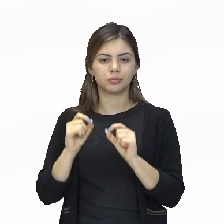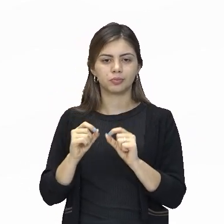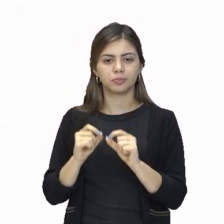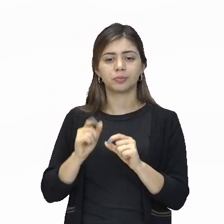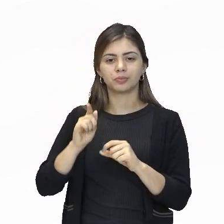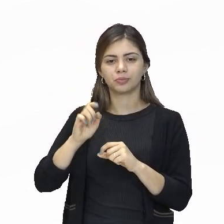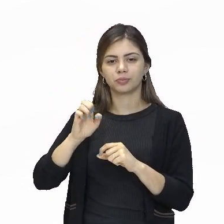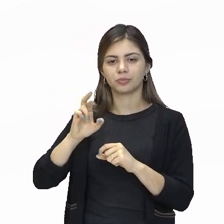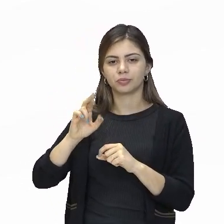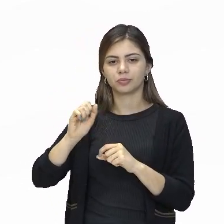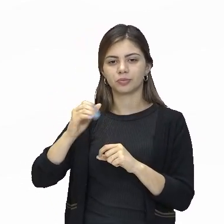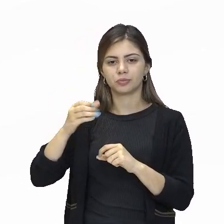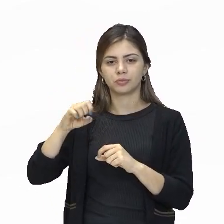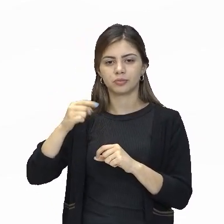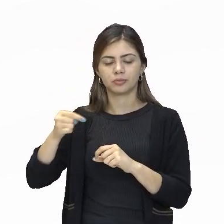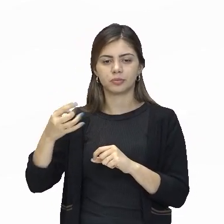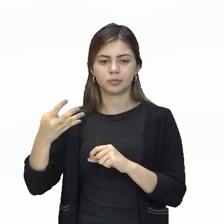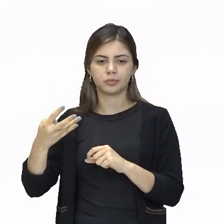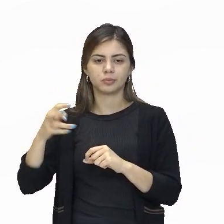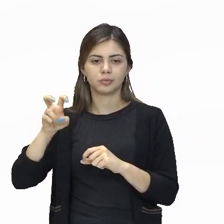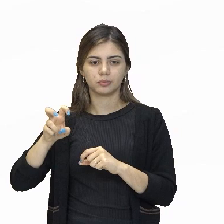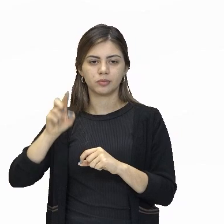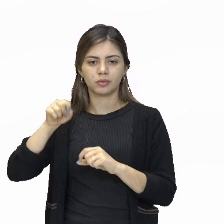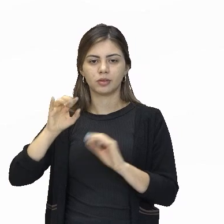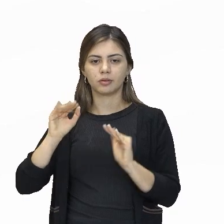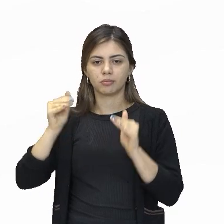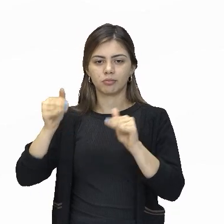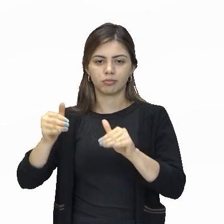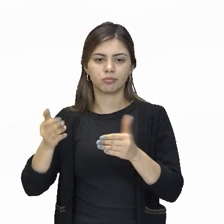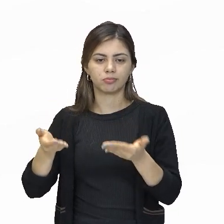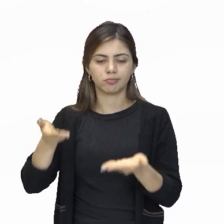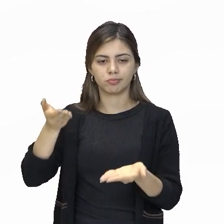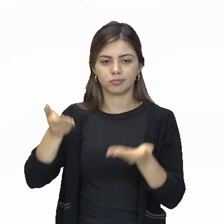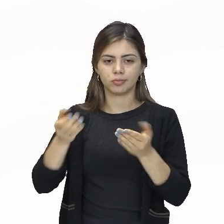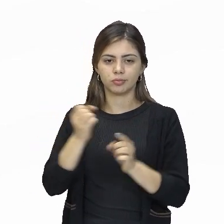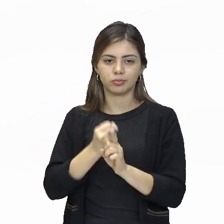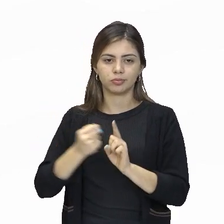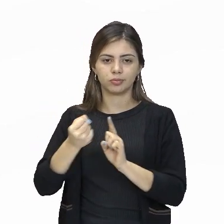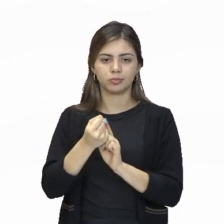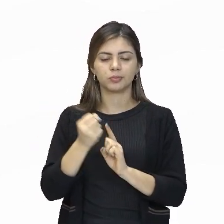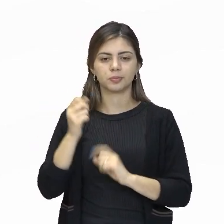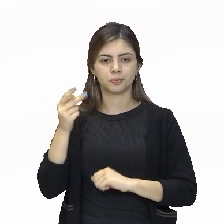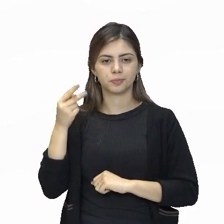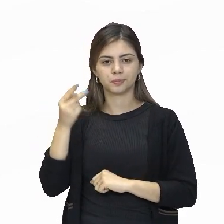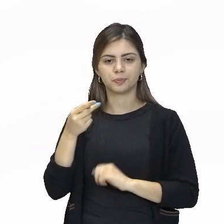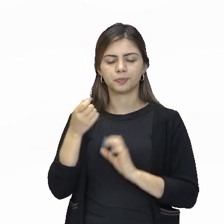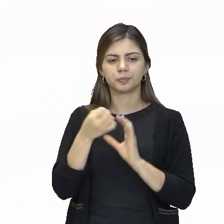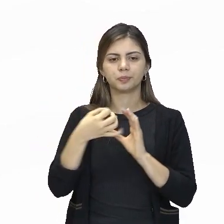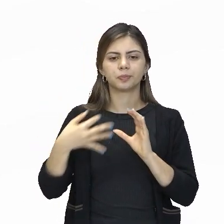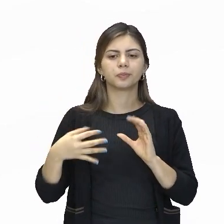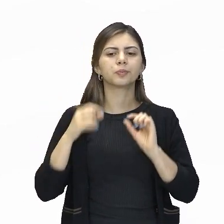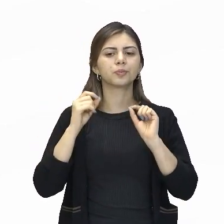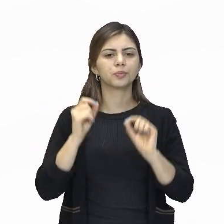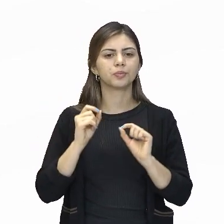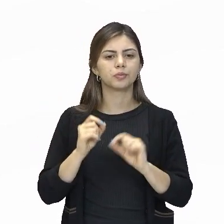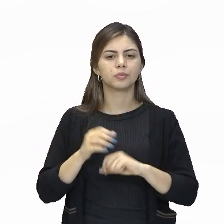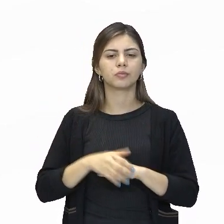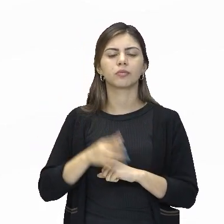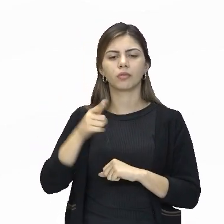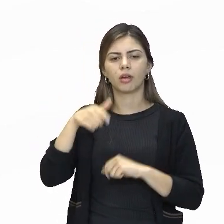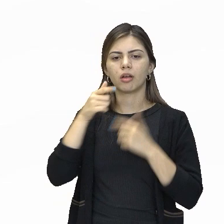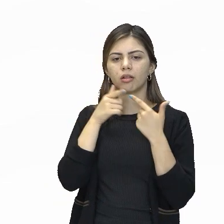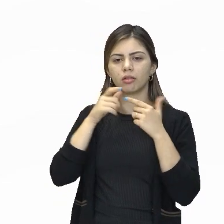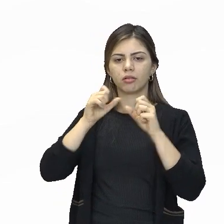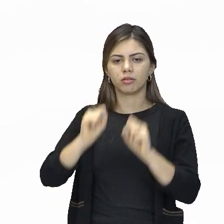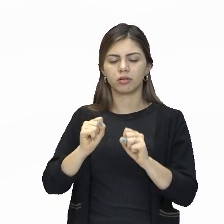o equilíbrio e objetividade e o sociopolítico. Quais são as características aí? Ele traz o quê? Linguagem